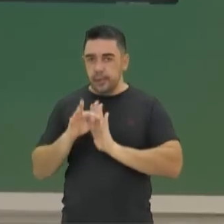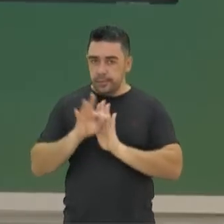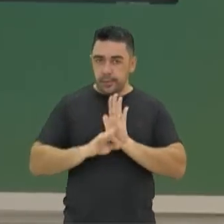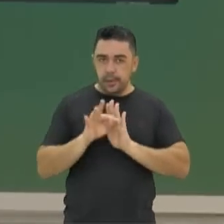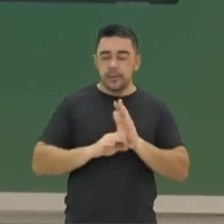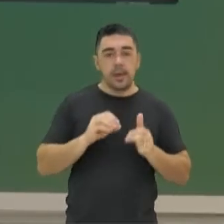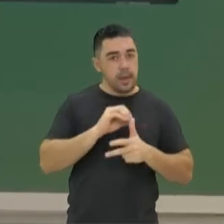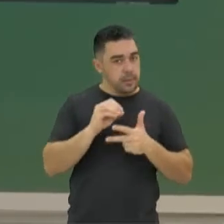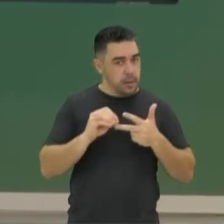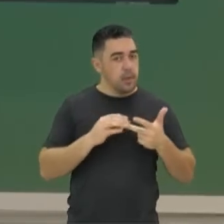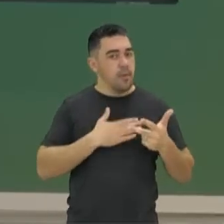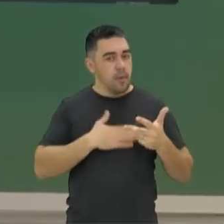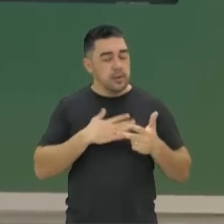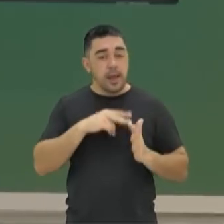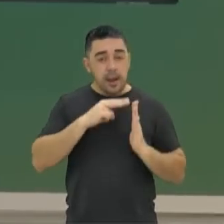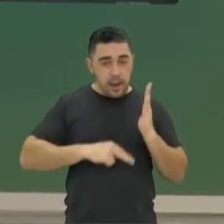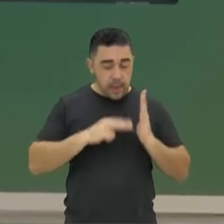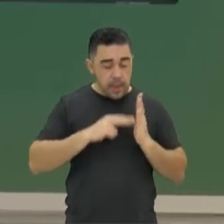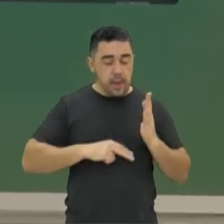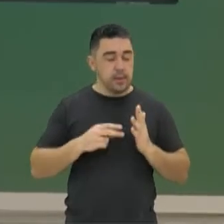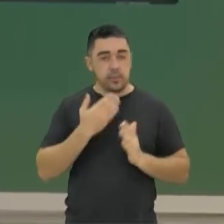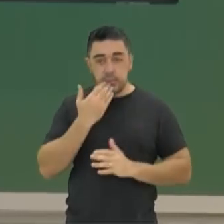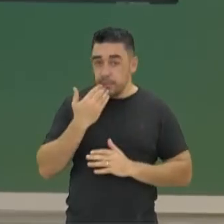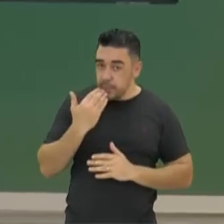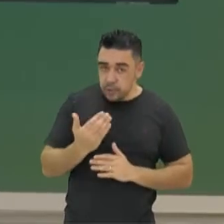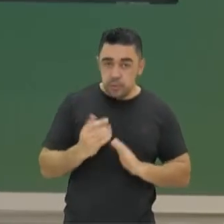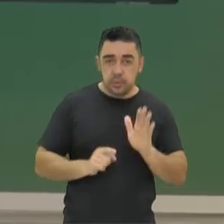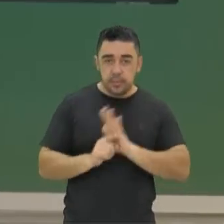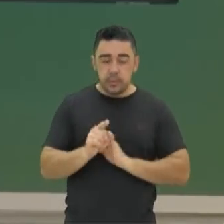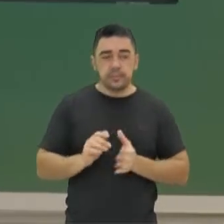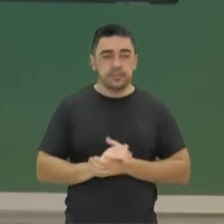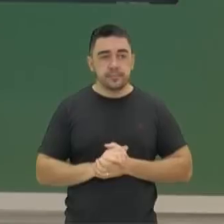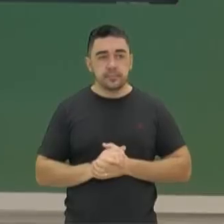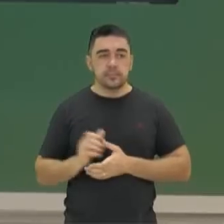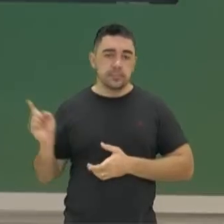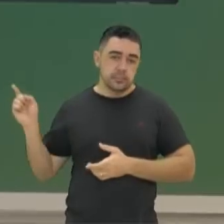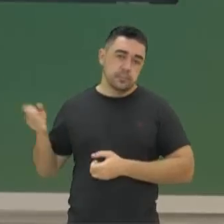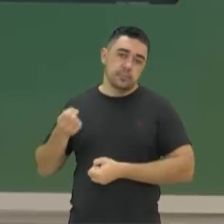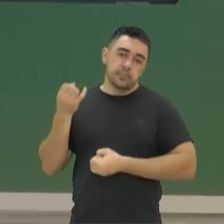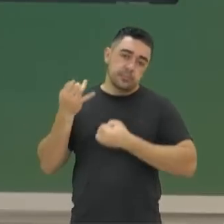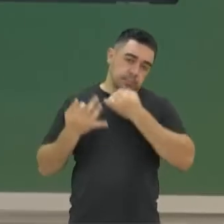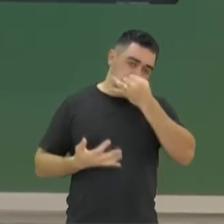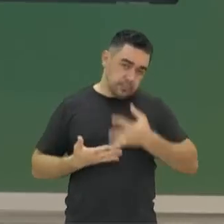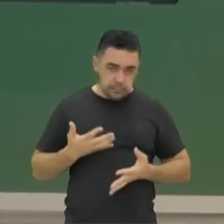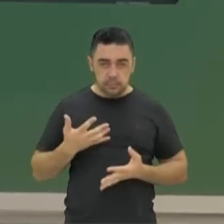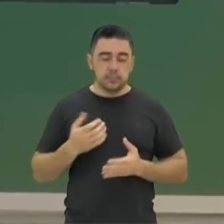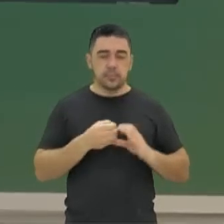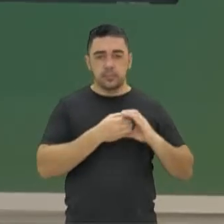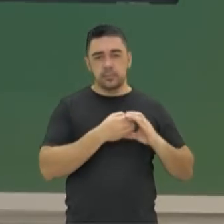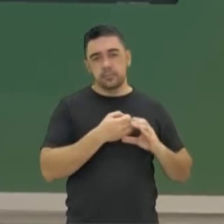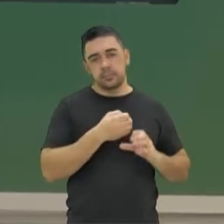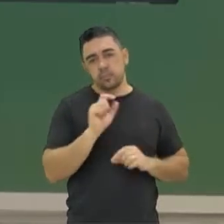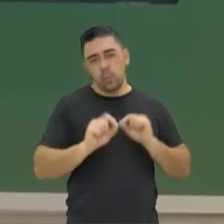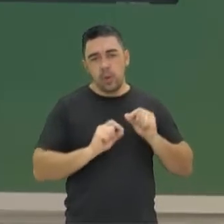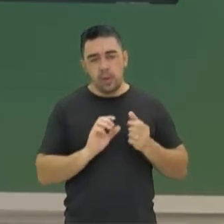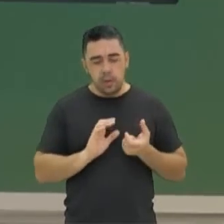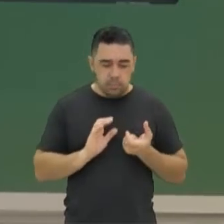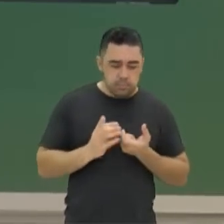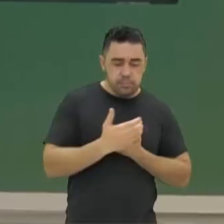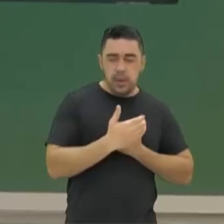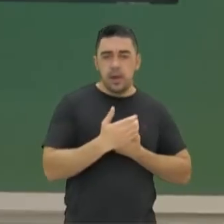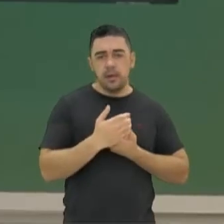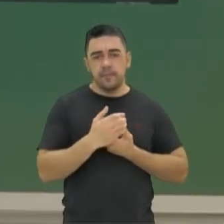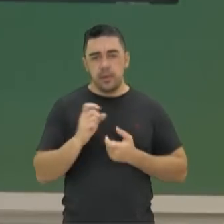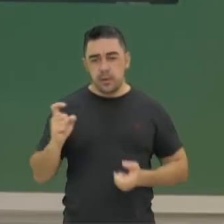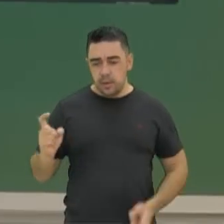Então, leia com atenção o enunciado para ver o que ele está perguntando. Então, ele está dizendo aqui, ó, que o conceito de evolução nem sempre é usado de